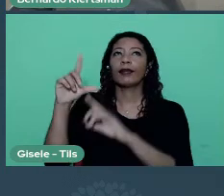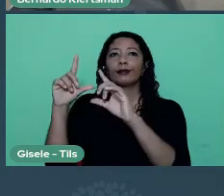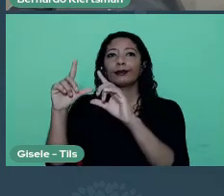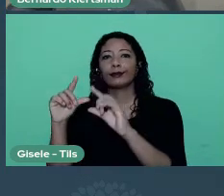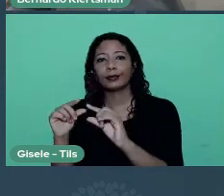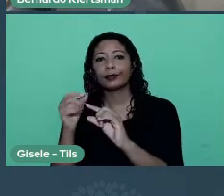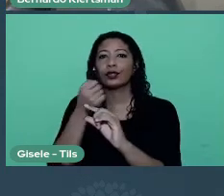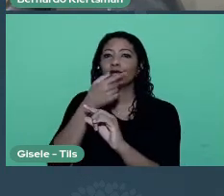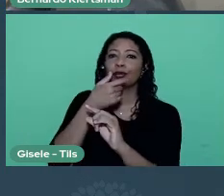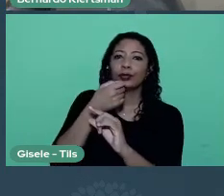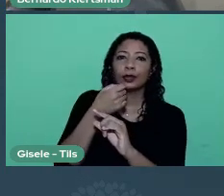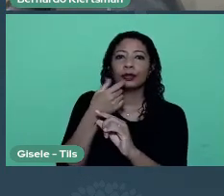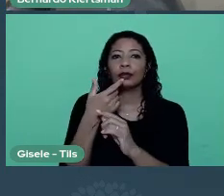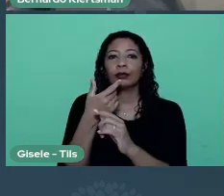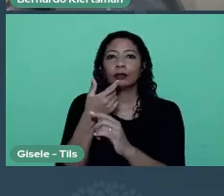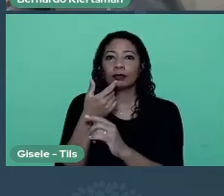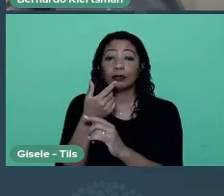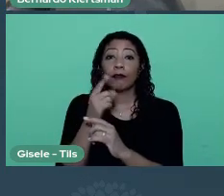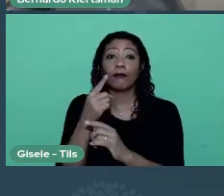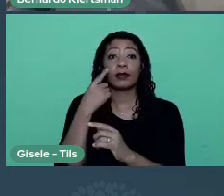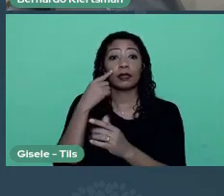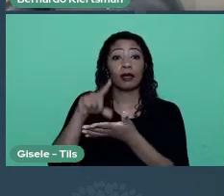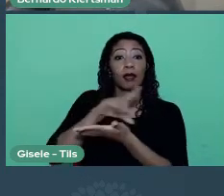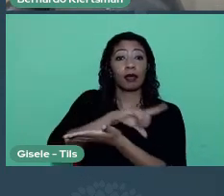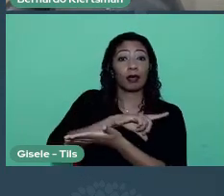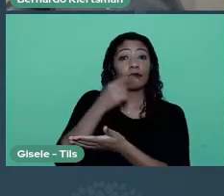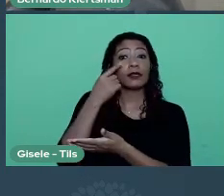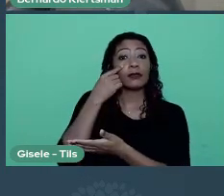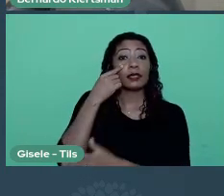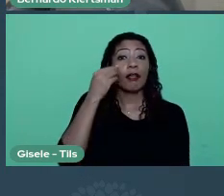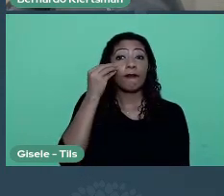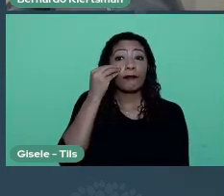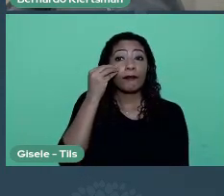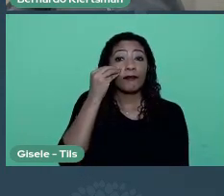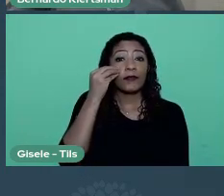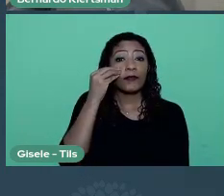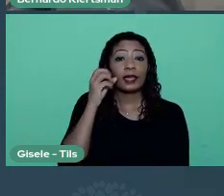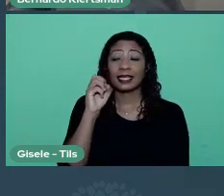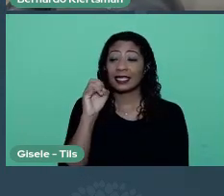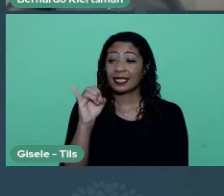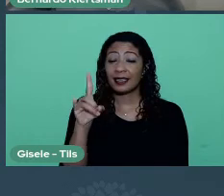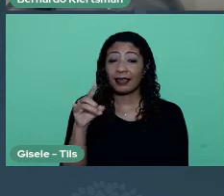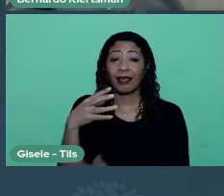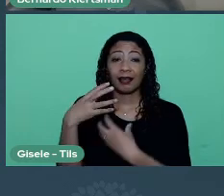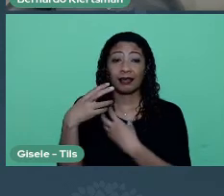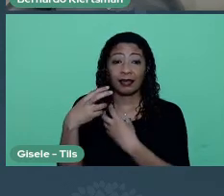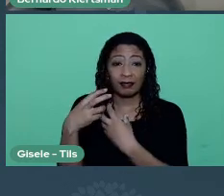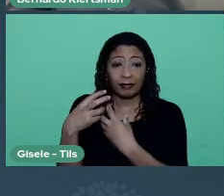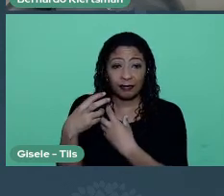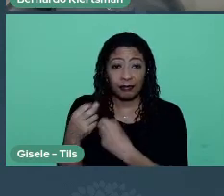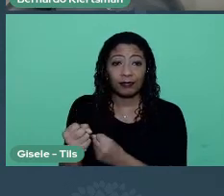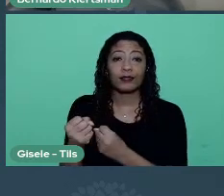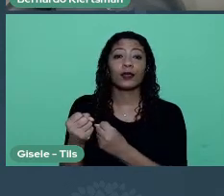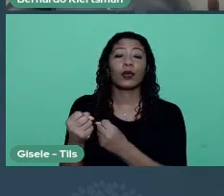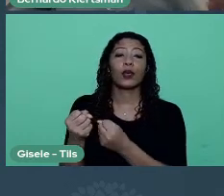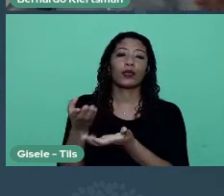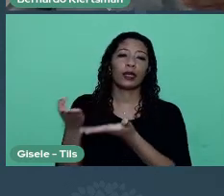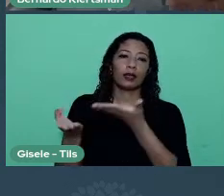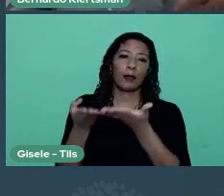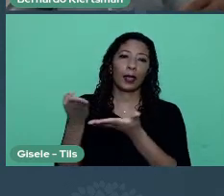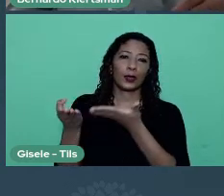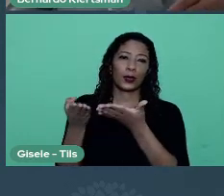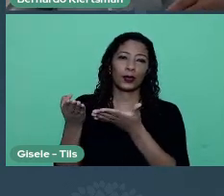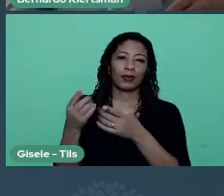ao medicamento, você deve checar se ela está tendo adesão ao tratamento. Quer dizer,